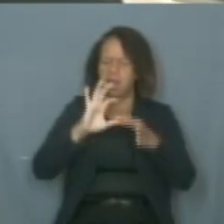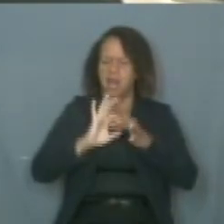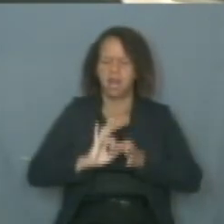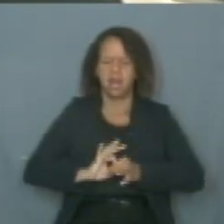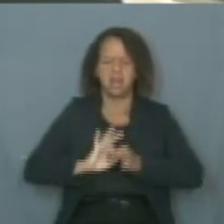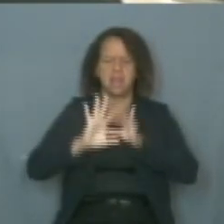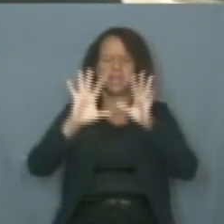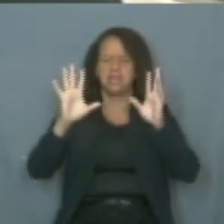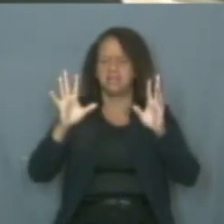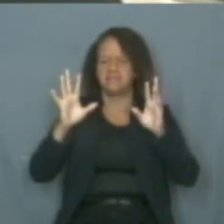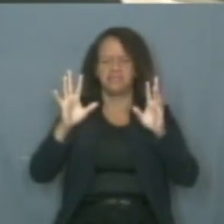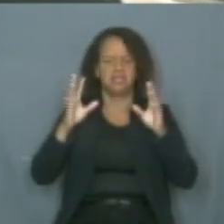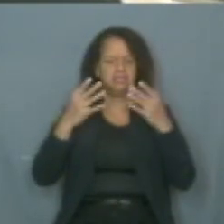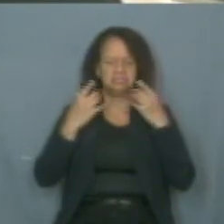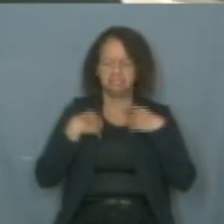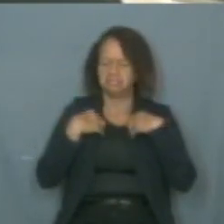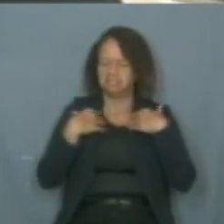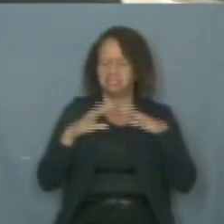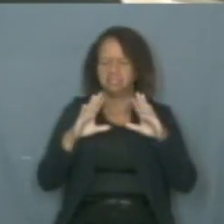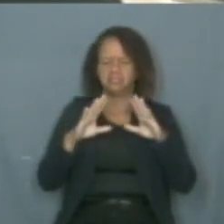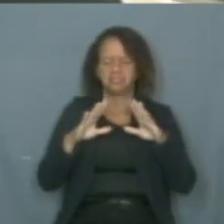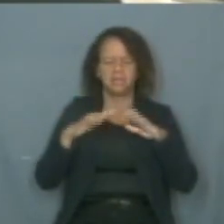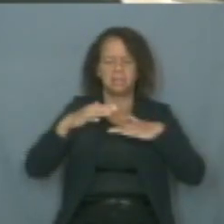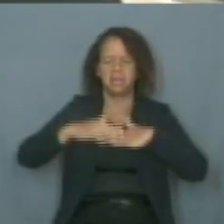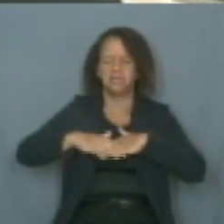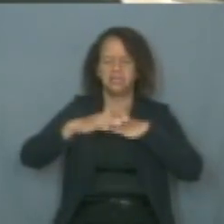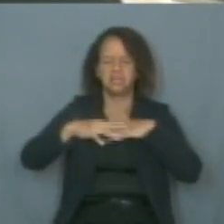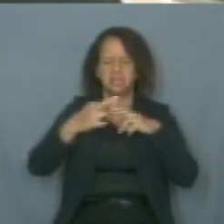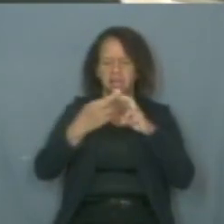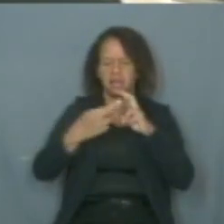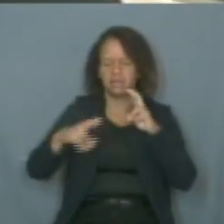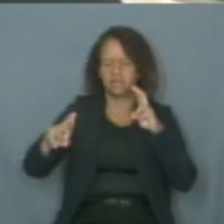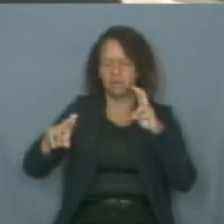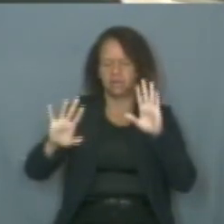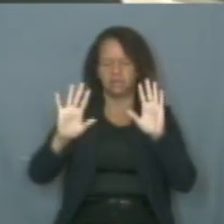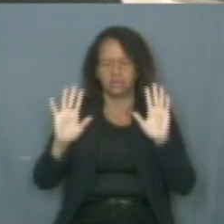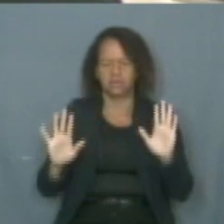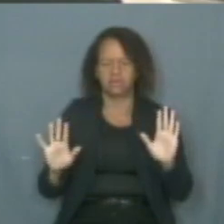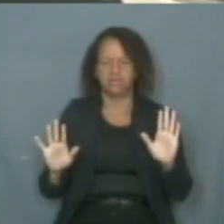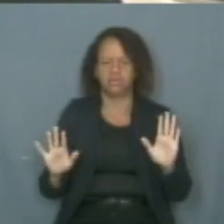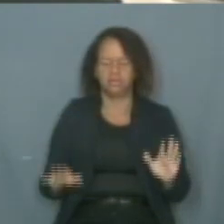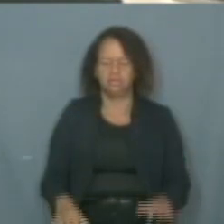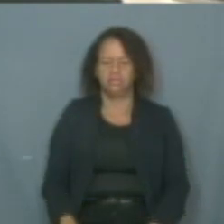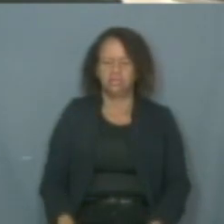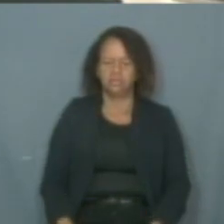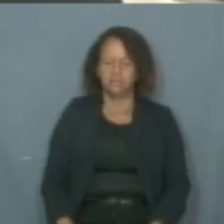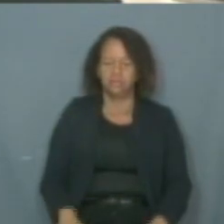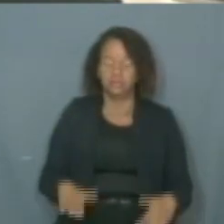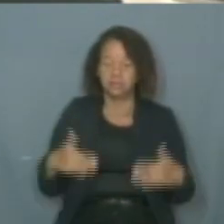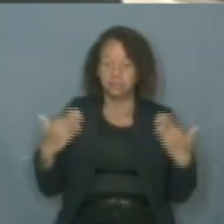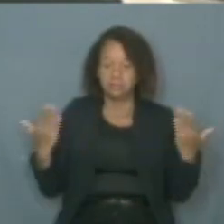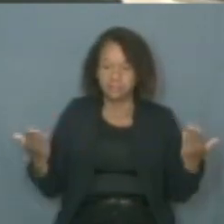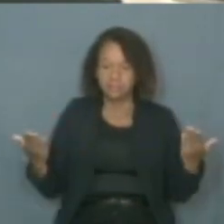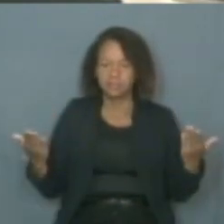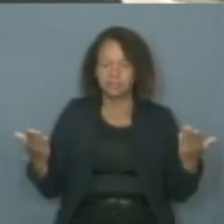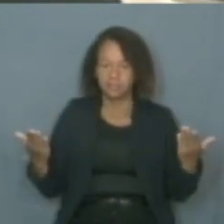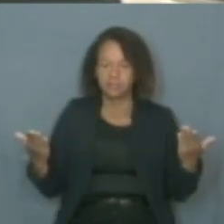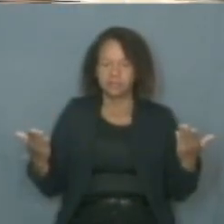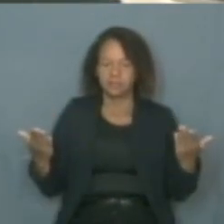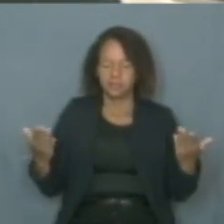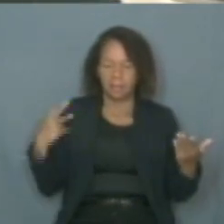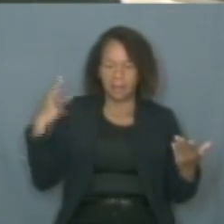a liberdade de expressão e manifestação religiosa. Até que ponto a gente chegou em que